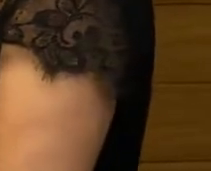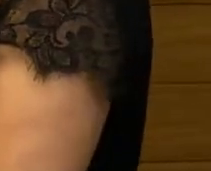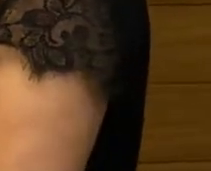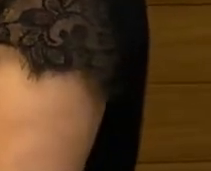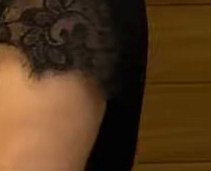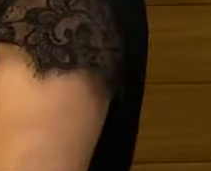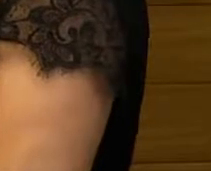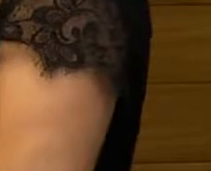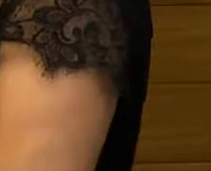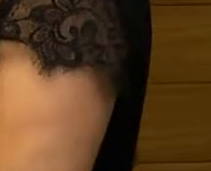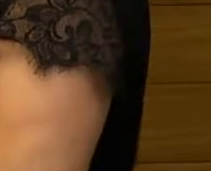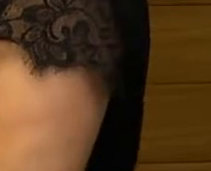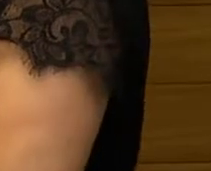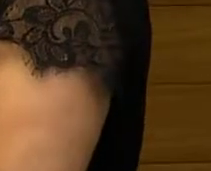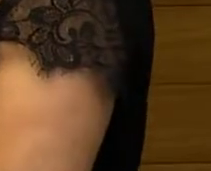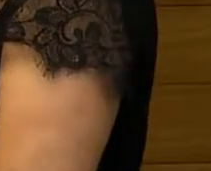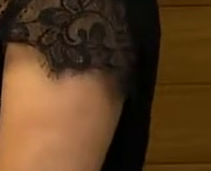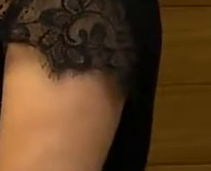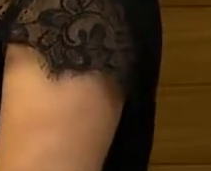muitas pessoas, de muitas famílias,